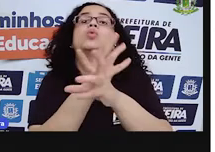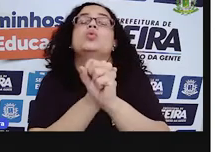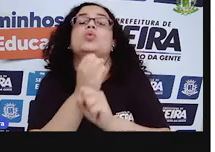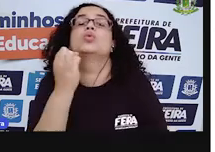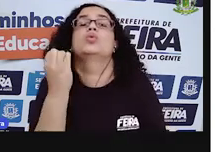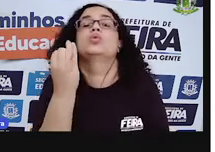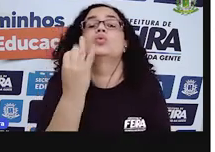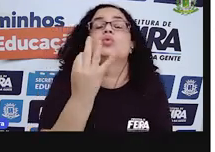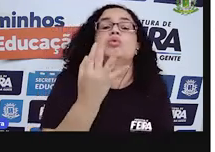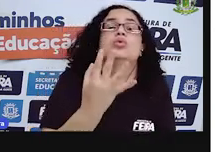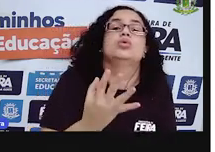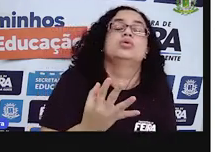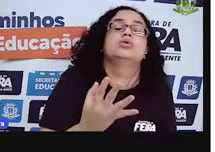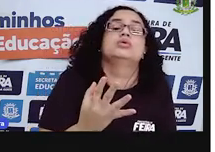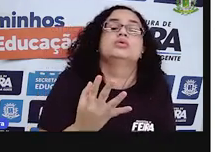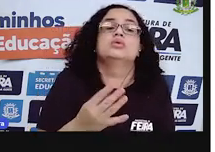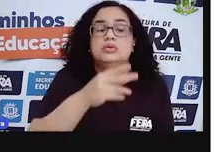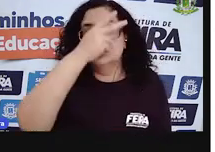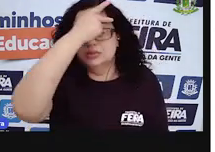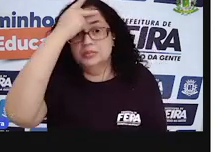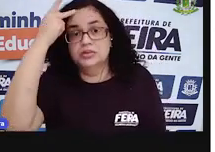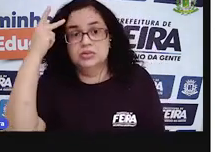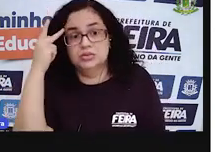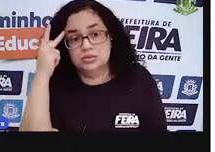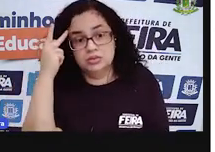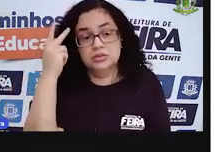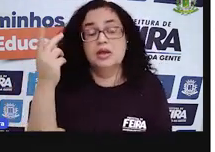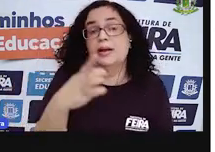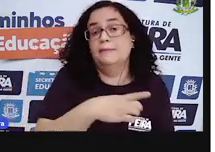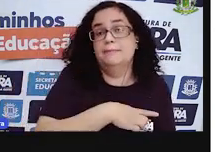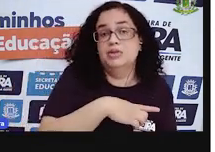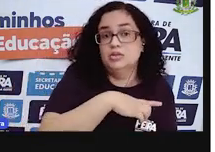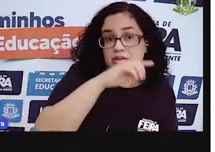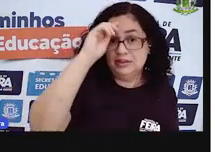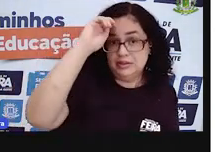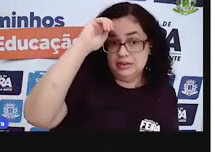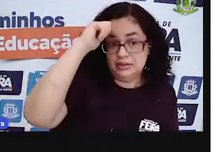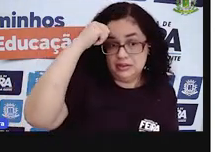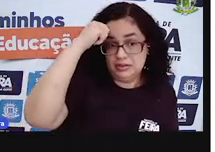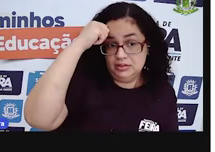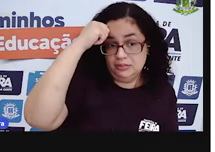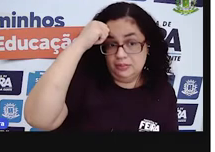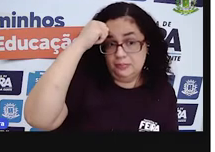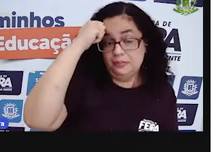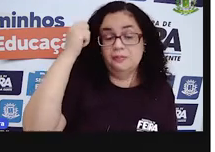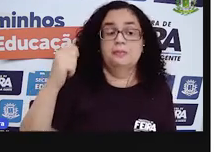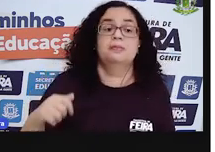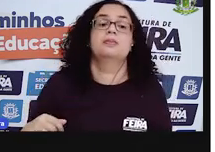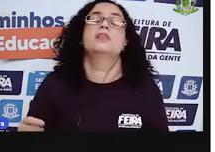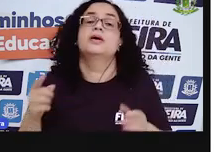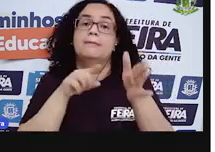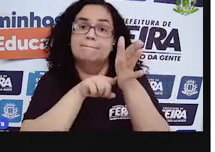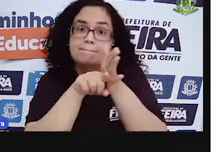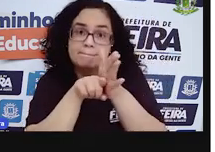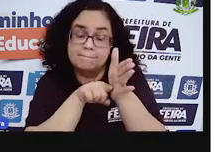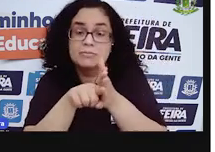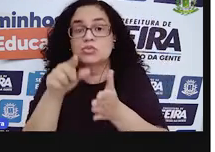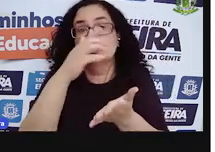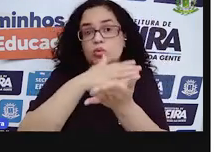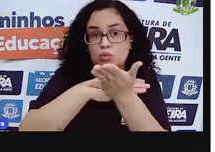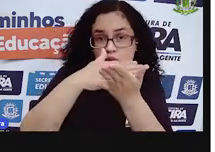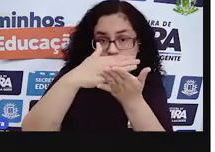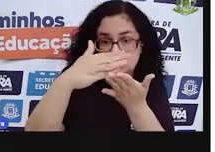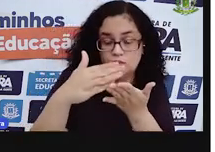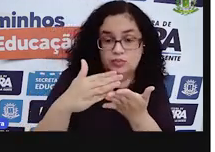Quanto quanto é isso em quantidade de pessoas e pessoas que são negras essa investigação que a gente